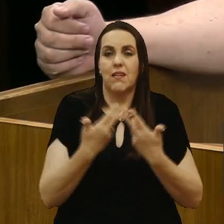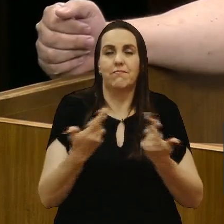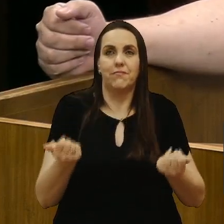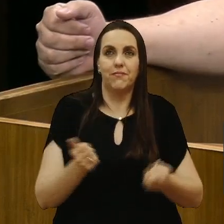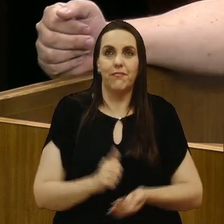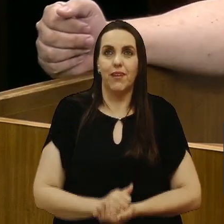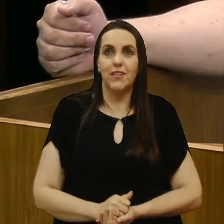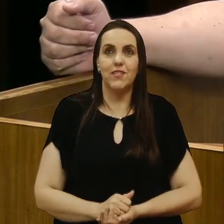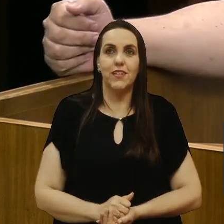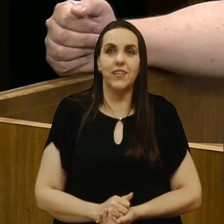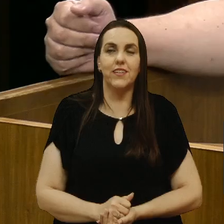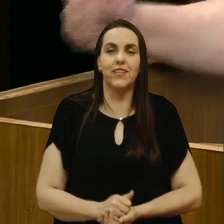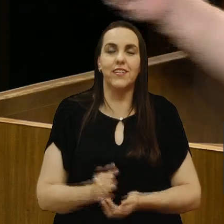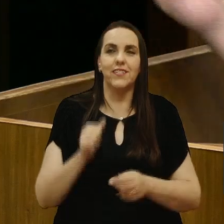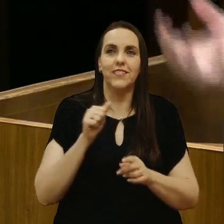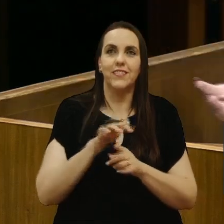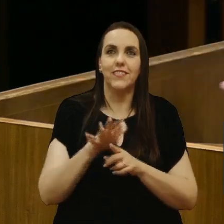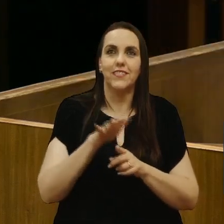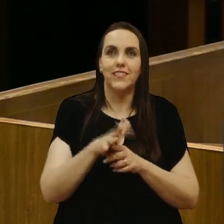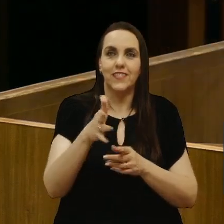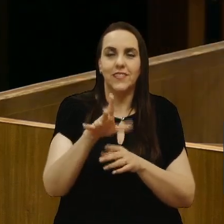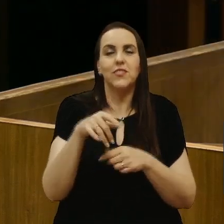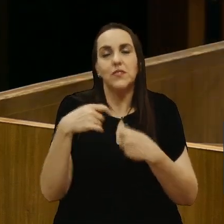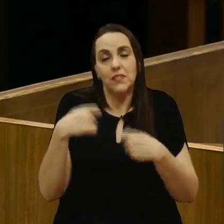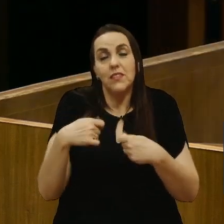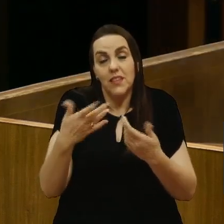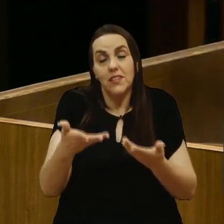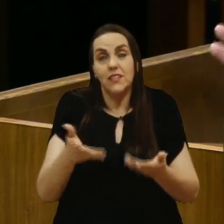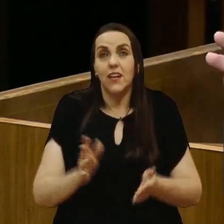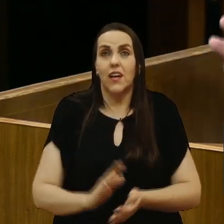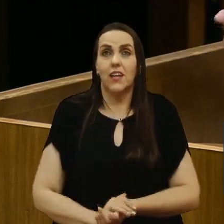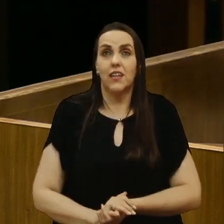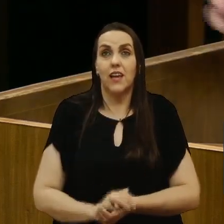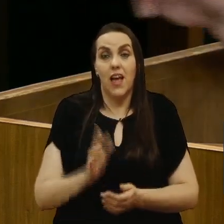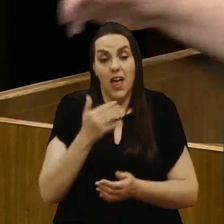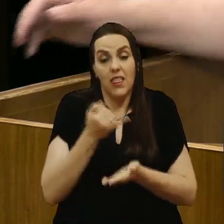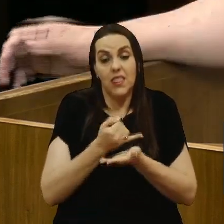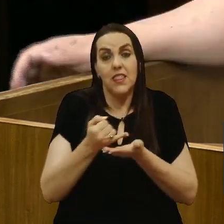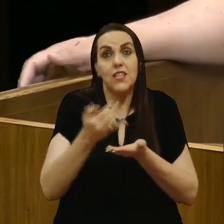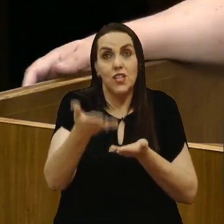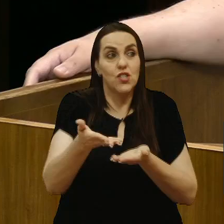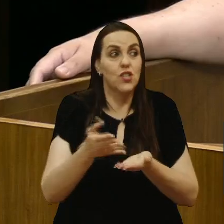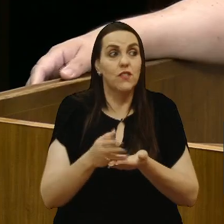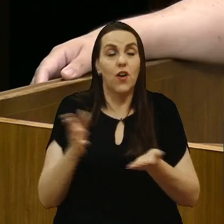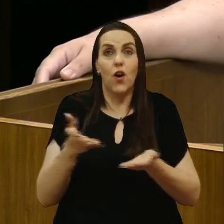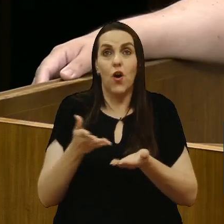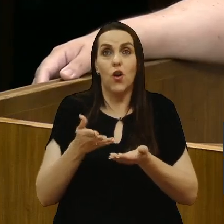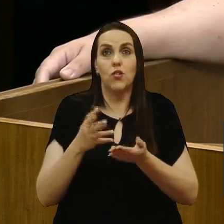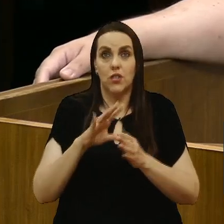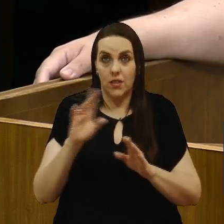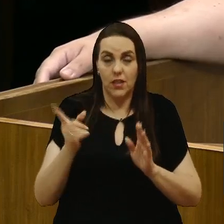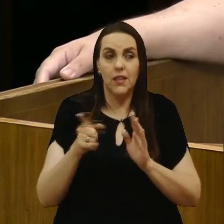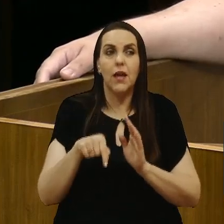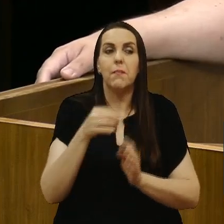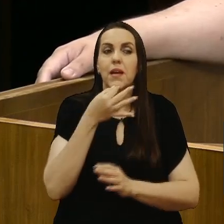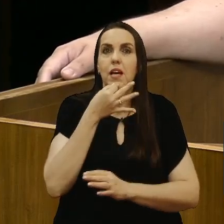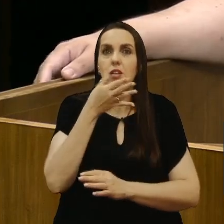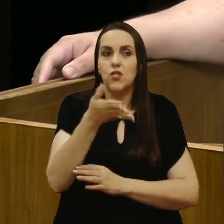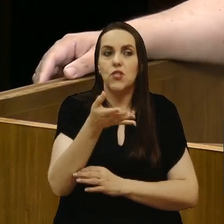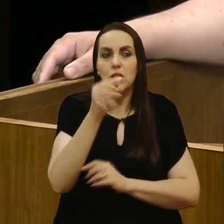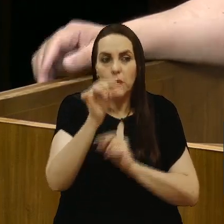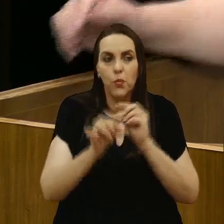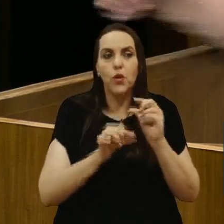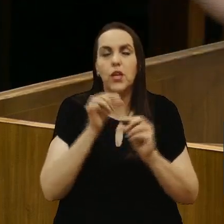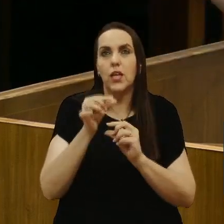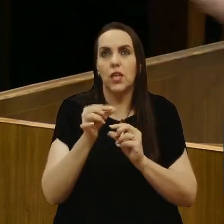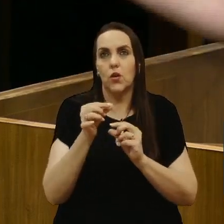uma demanda necessária, e essa iniciativa hoje é um marco para Caxias, para daqui a pouco começar a atrair. Não que a